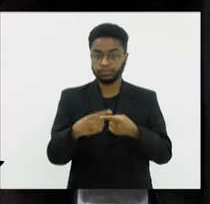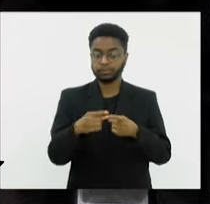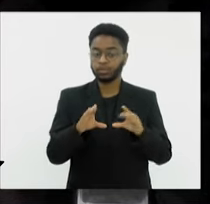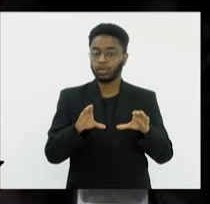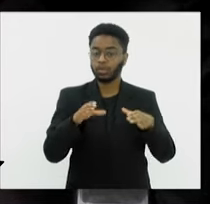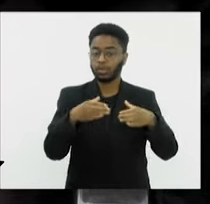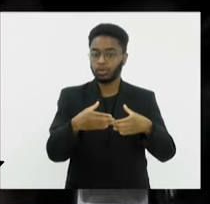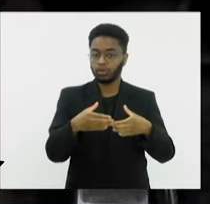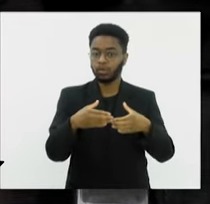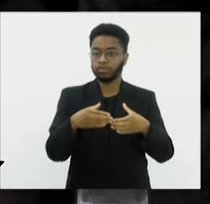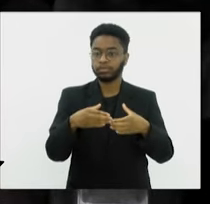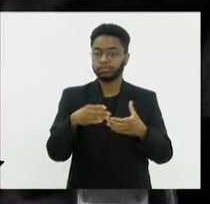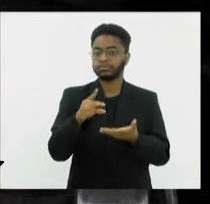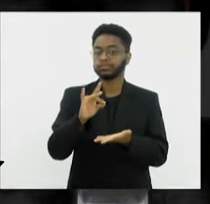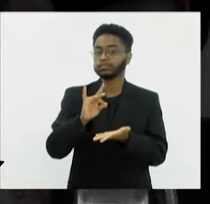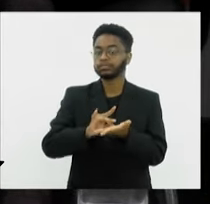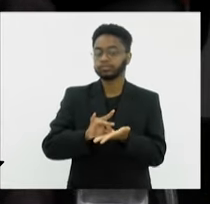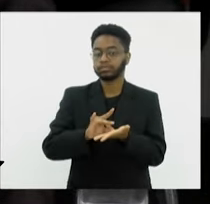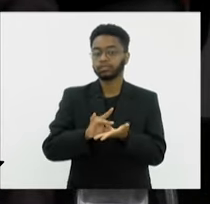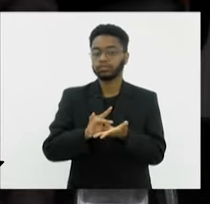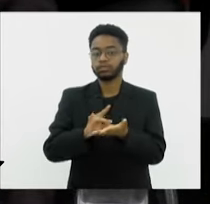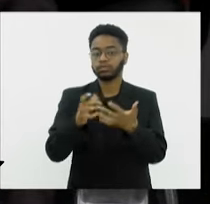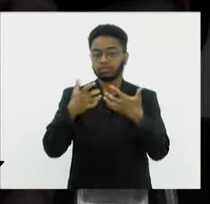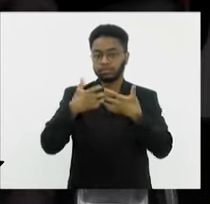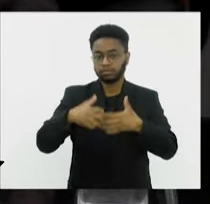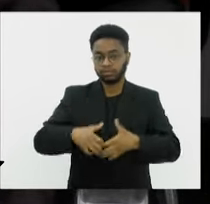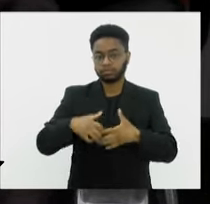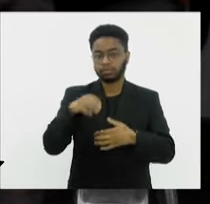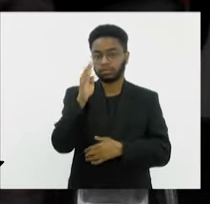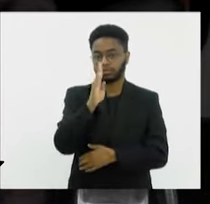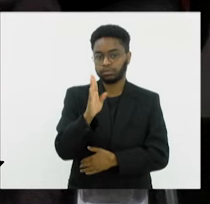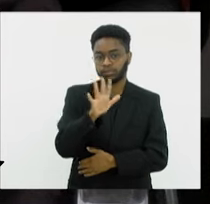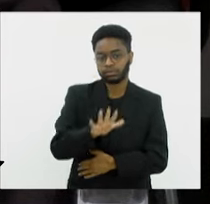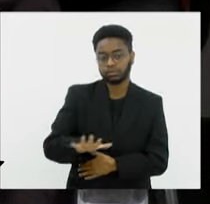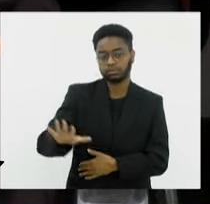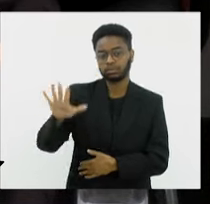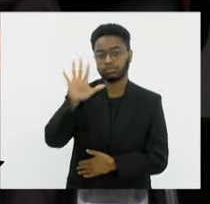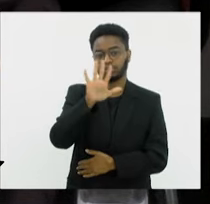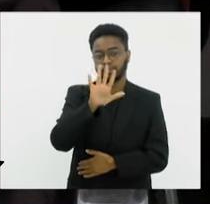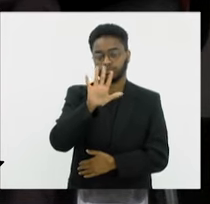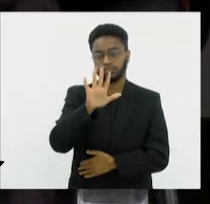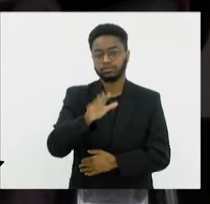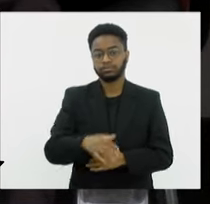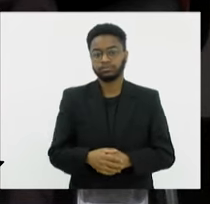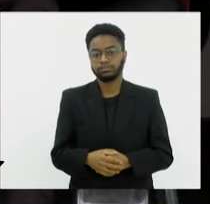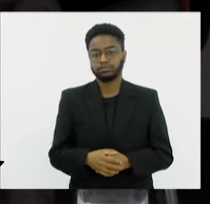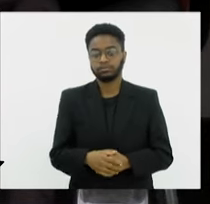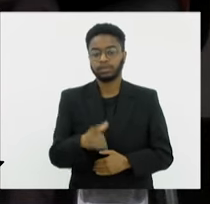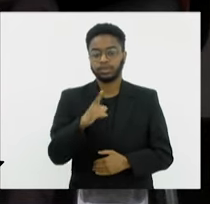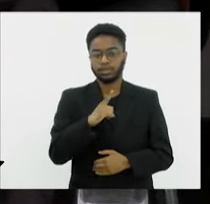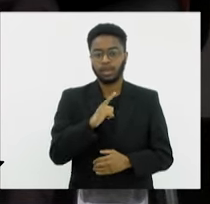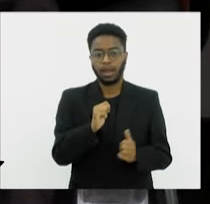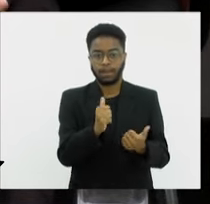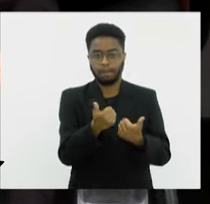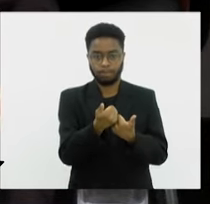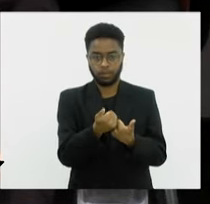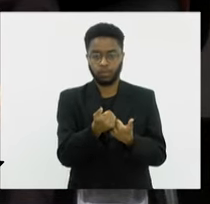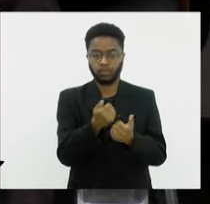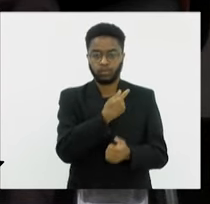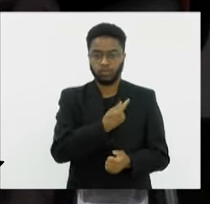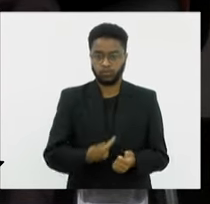Verdade, que funcionou a nível nacional com subsídios